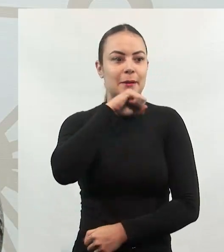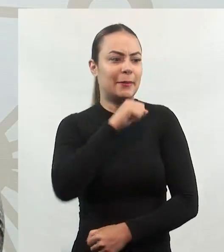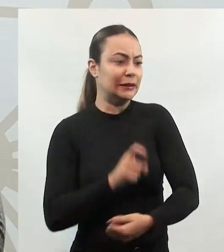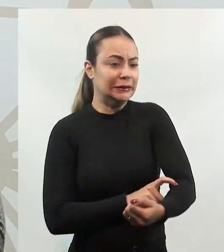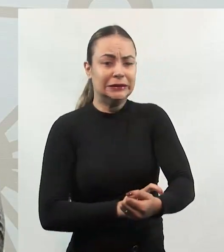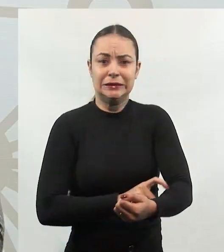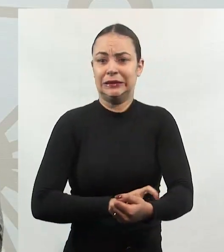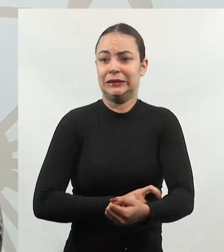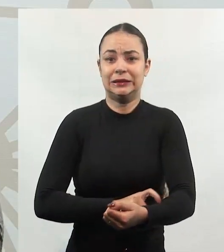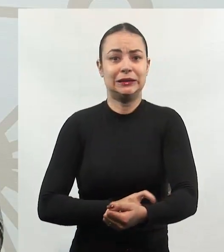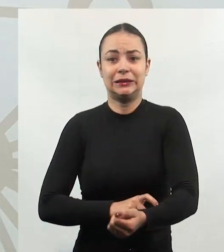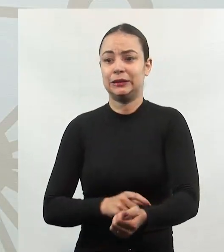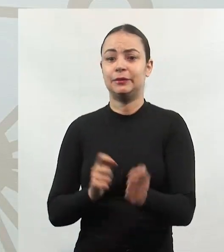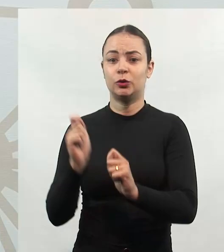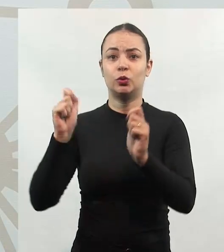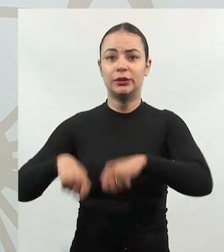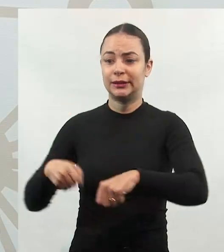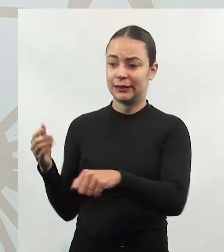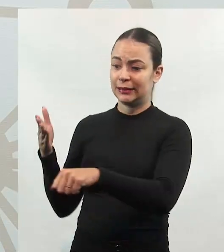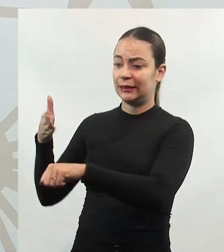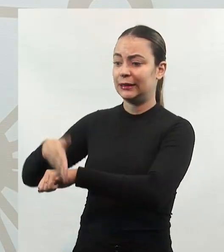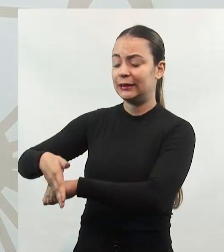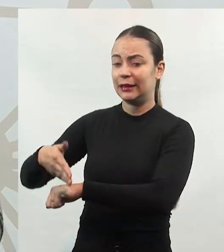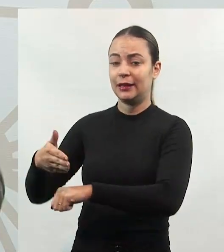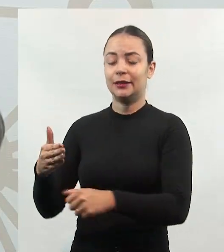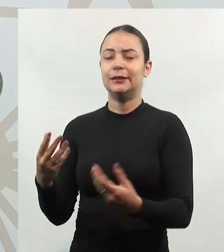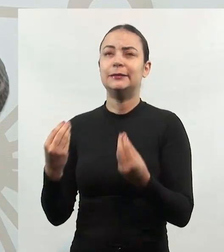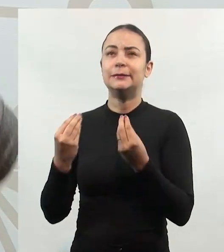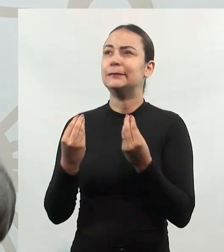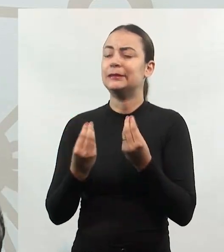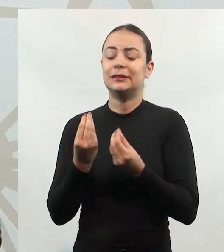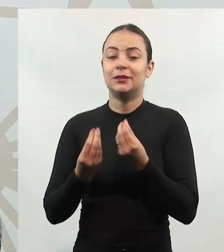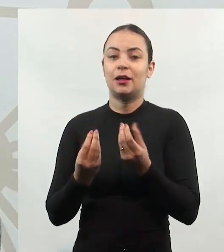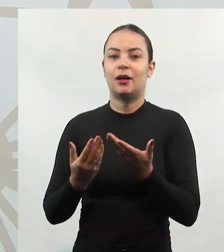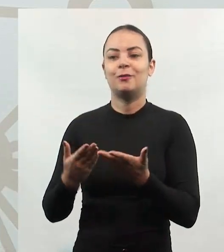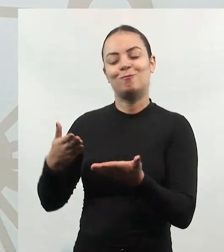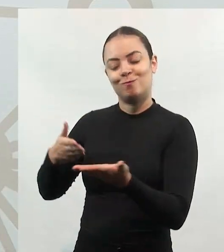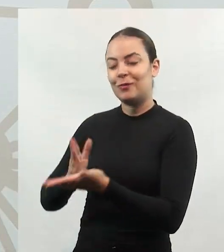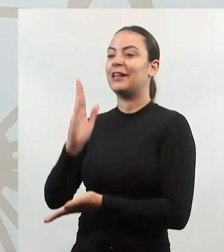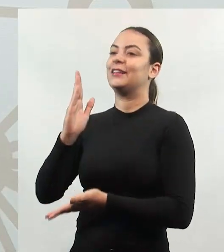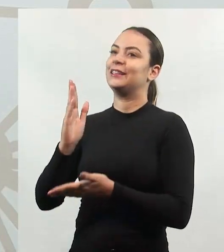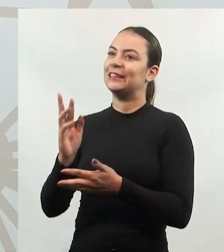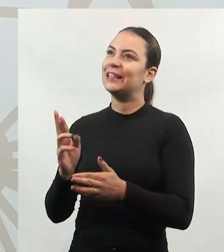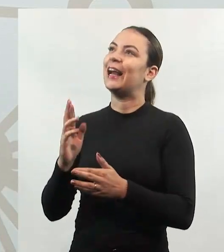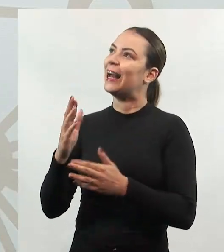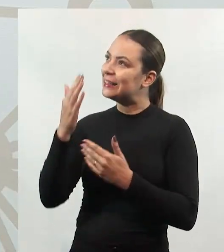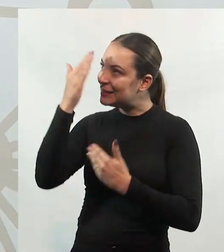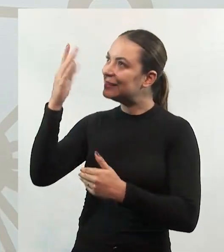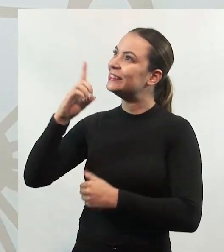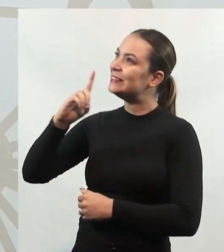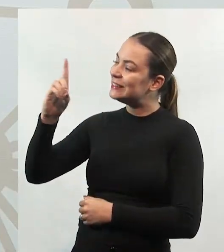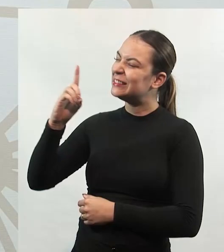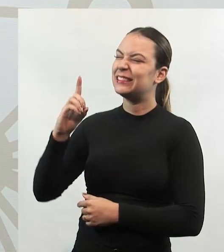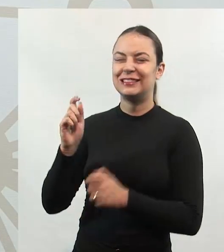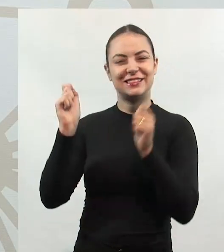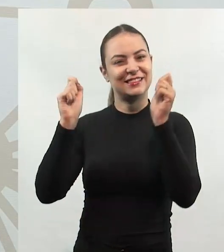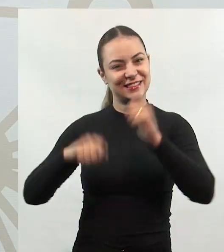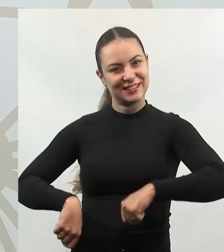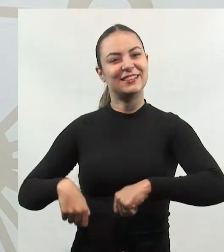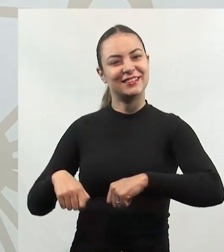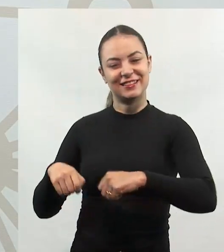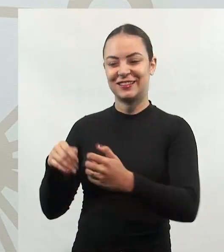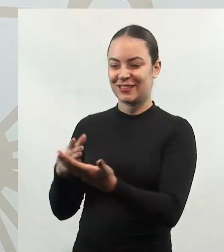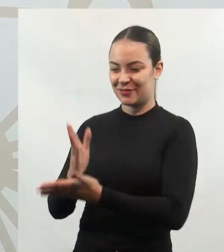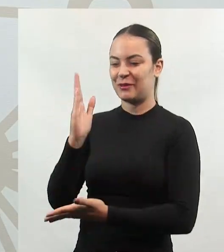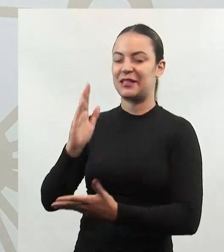na escola Carmela Dutra. Lembro que teve um chororô de gente que foi olhar seu nome na lista e não saiu. Era um chororô, gente, para vocês